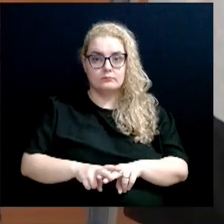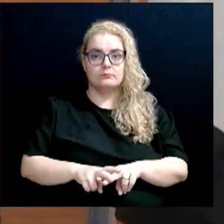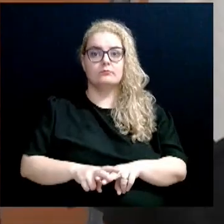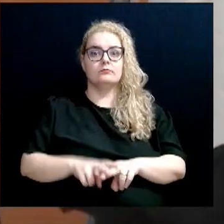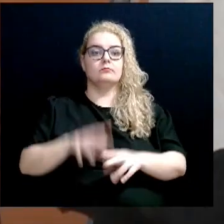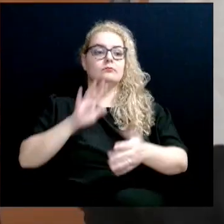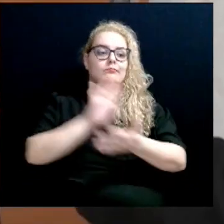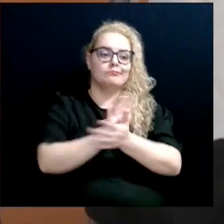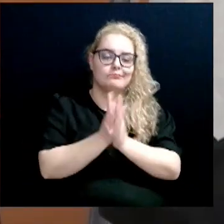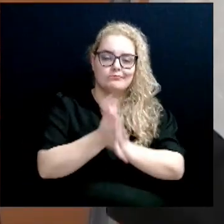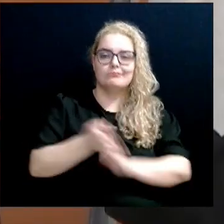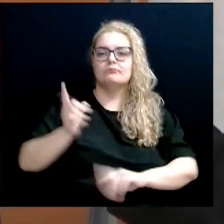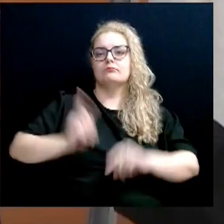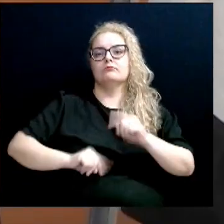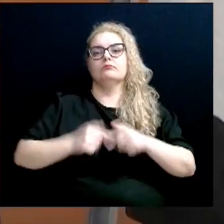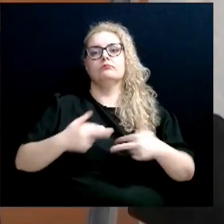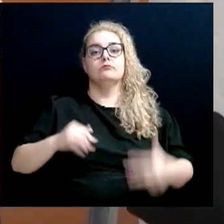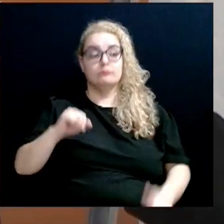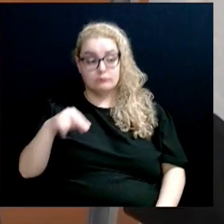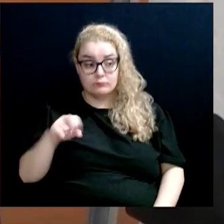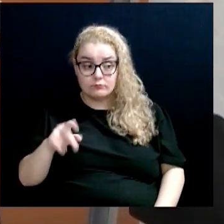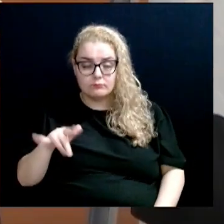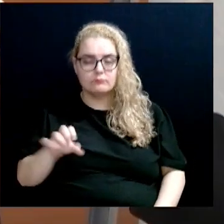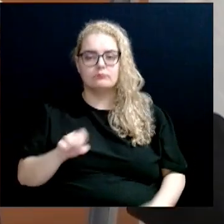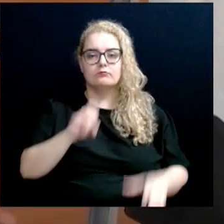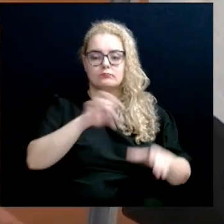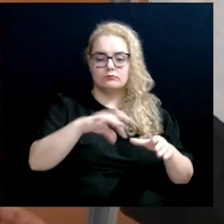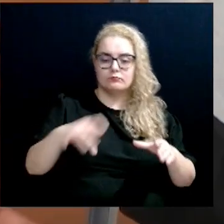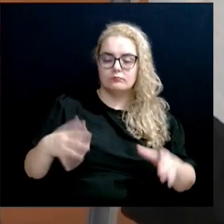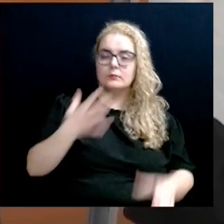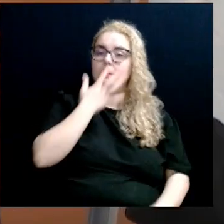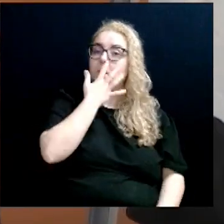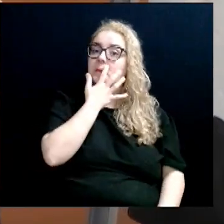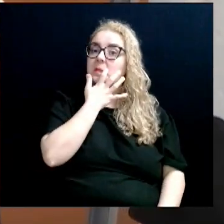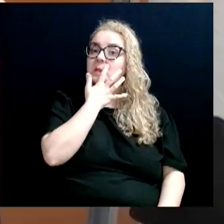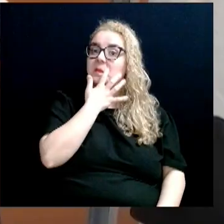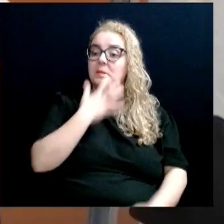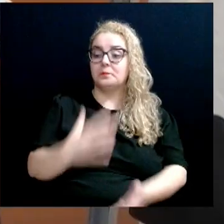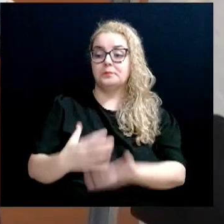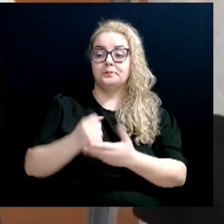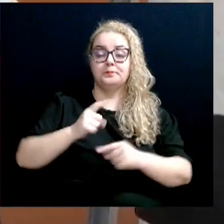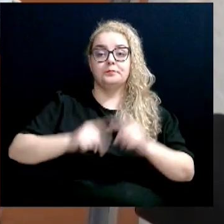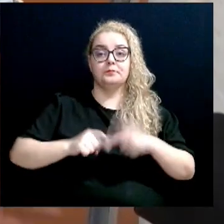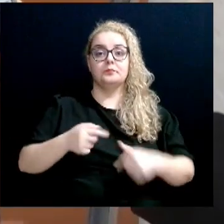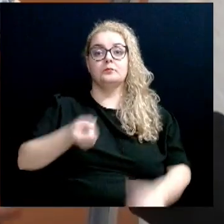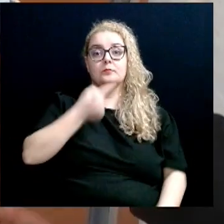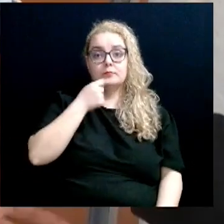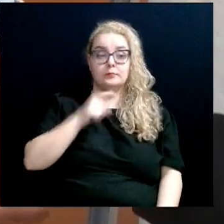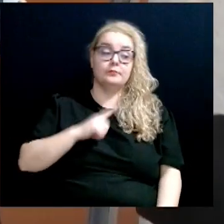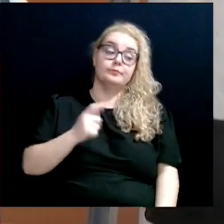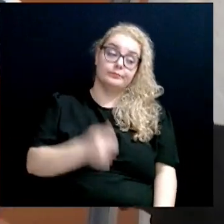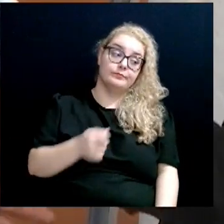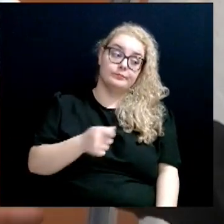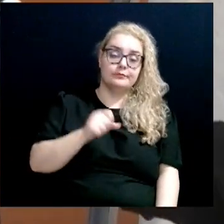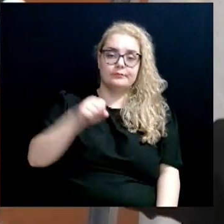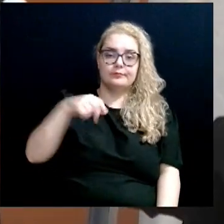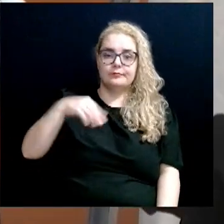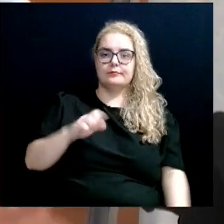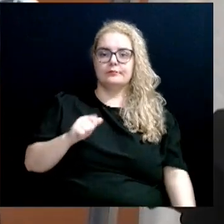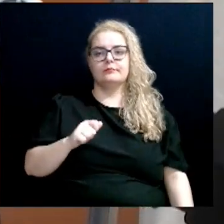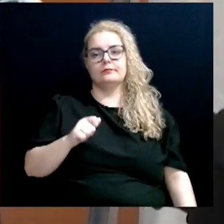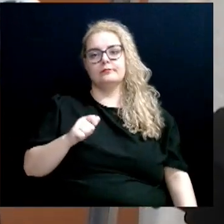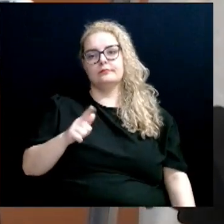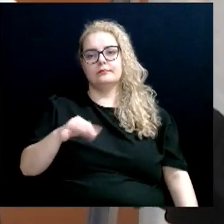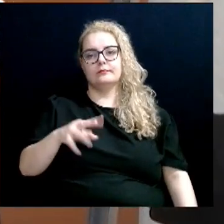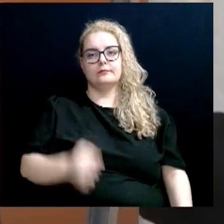e plantas, apreensão dos medicamentos, e teve inclusive uma associação, que é a Santa Gaia, que ficou 4 meses sem poder